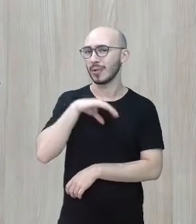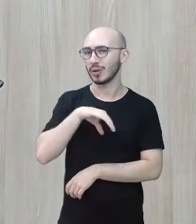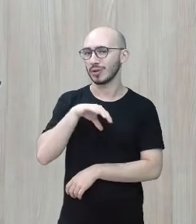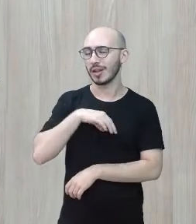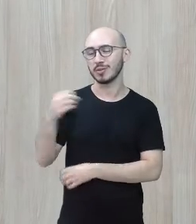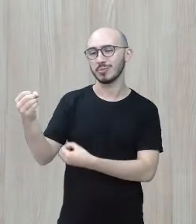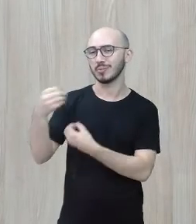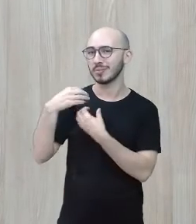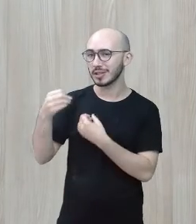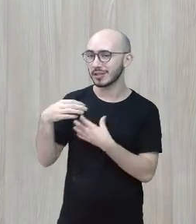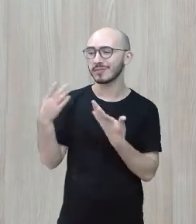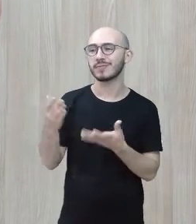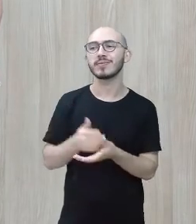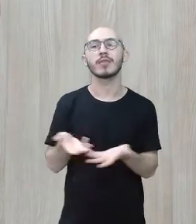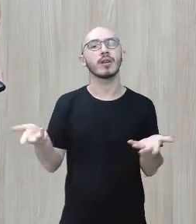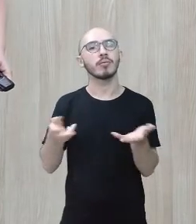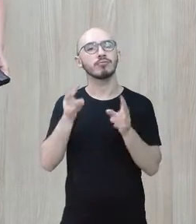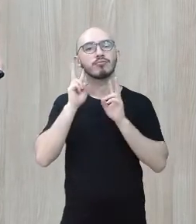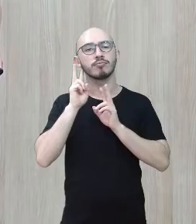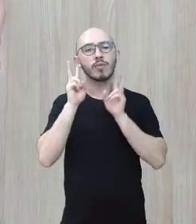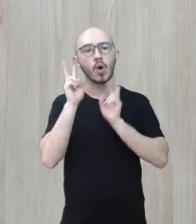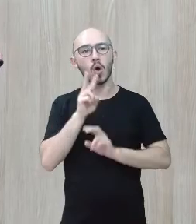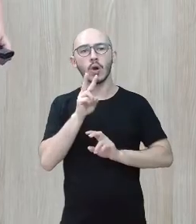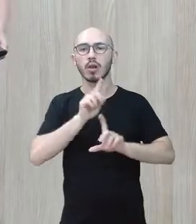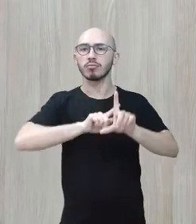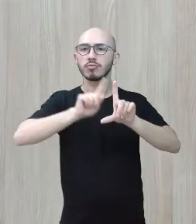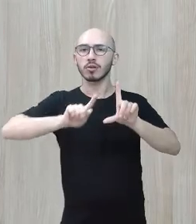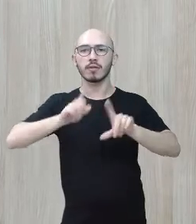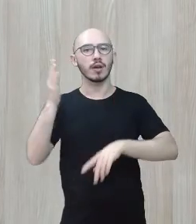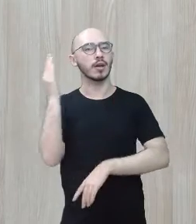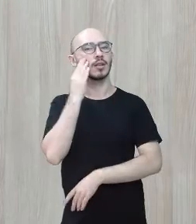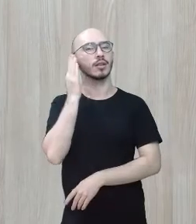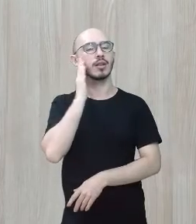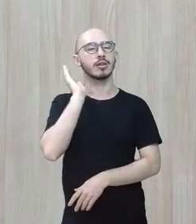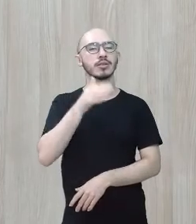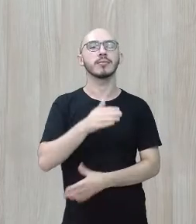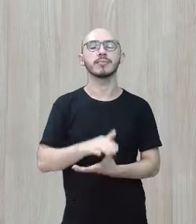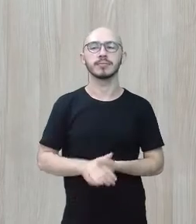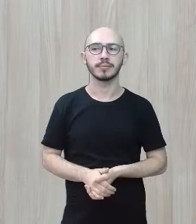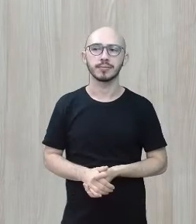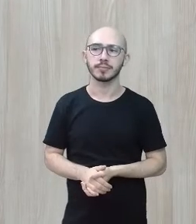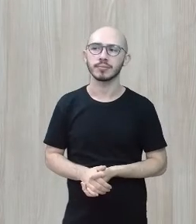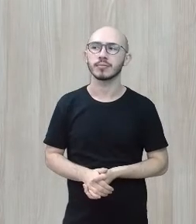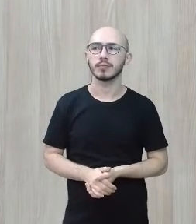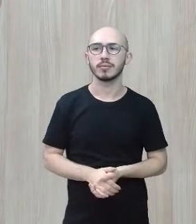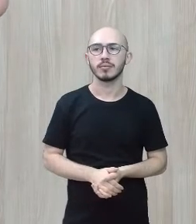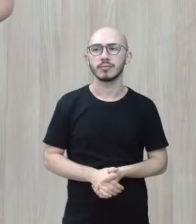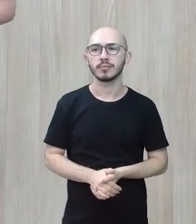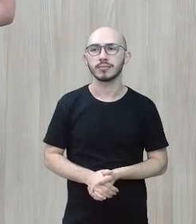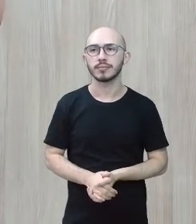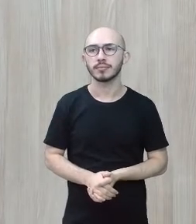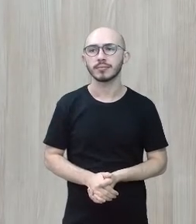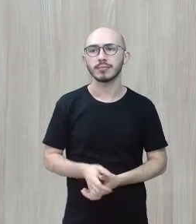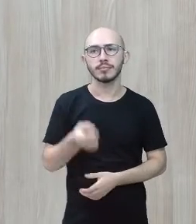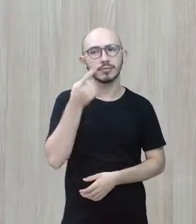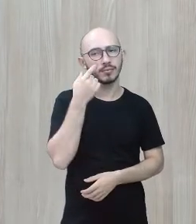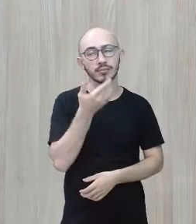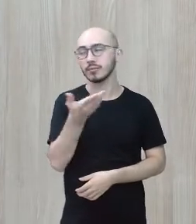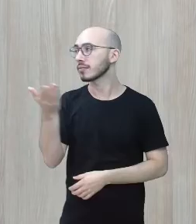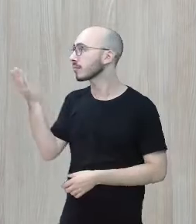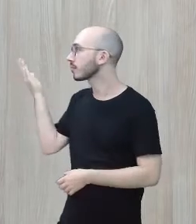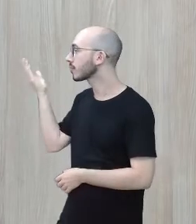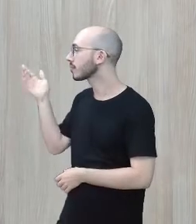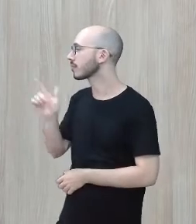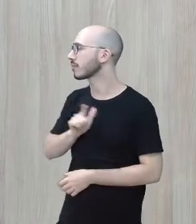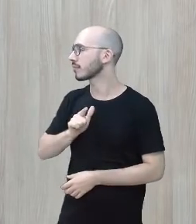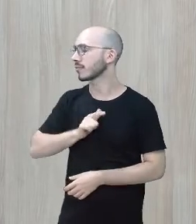lê o gráfico e tira a conclusão daquilo ali, né? A gente conclui de acordo com o que a gente consegue verificar, tá certo? Na